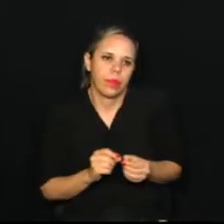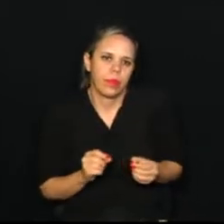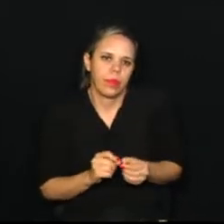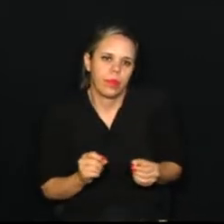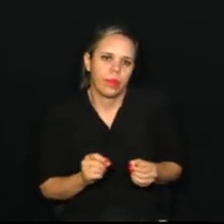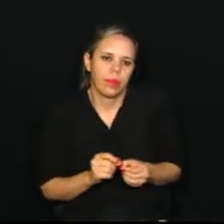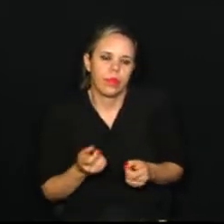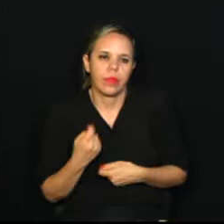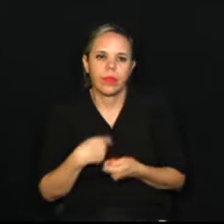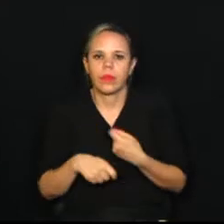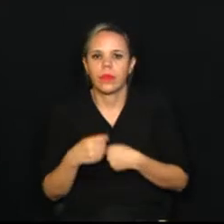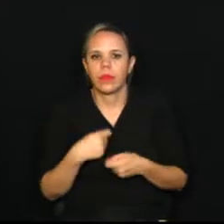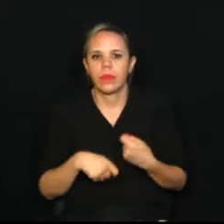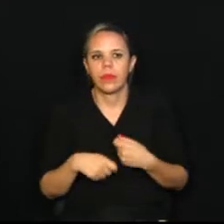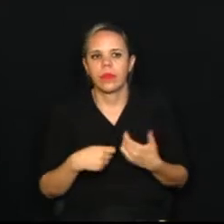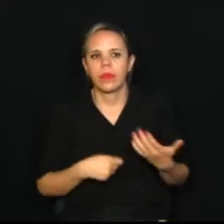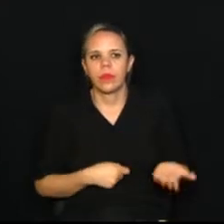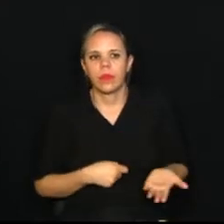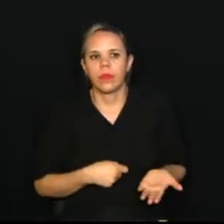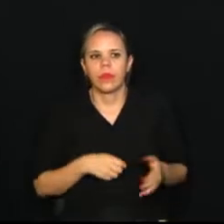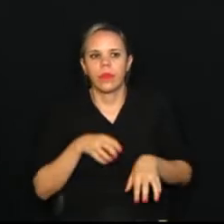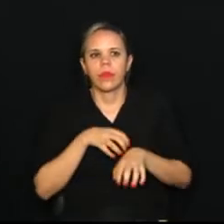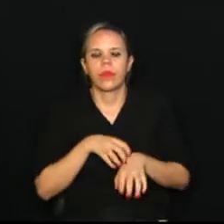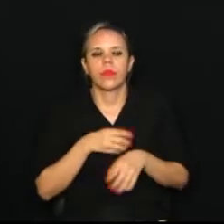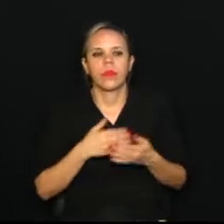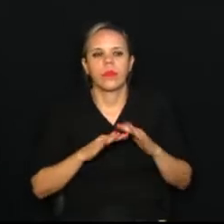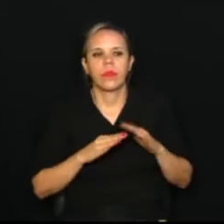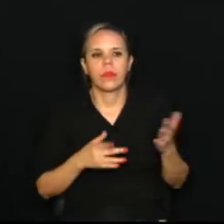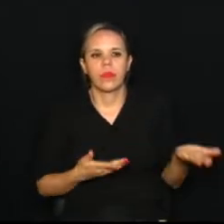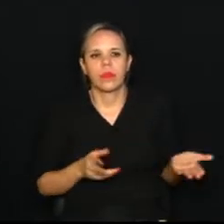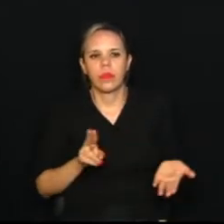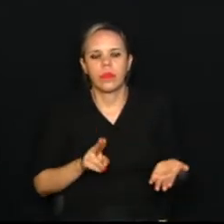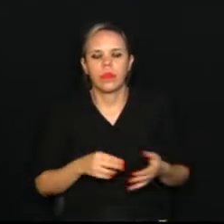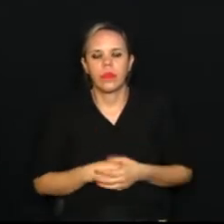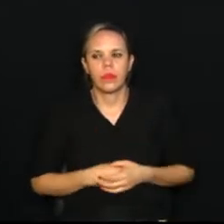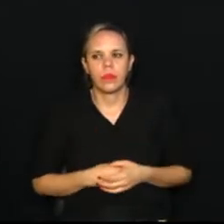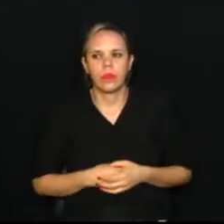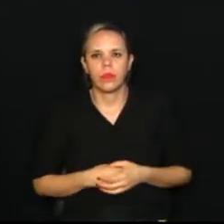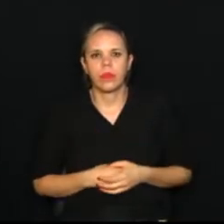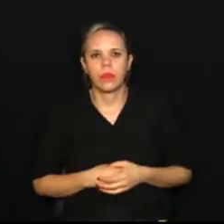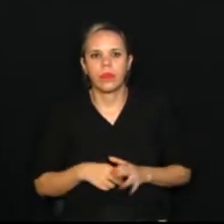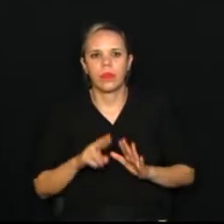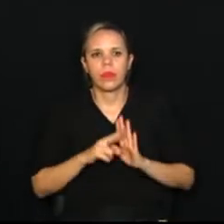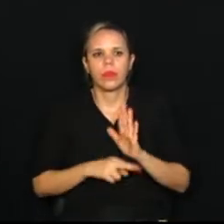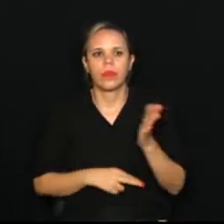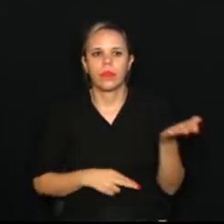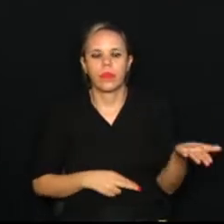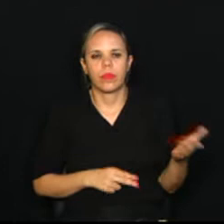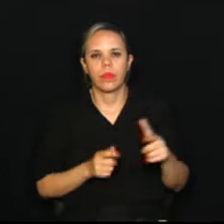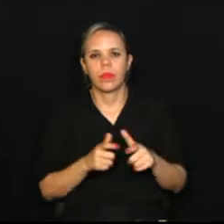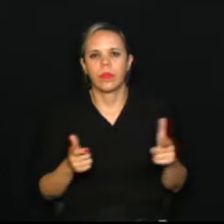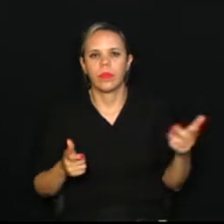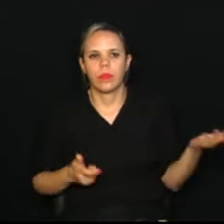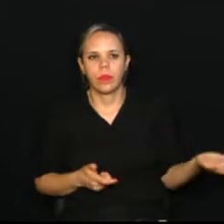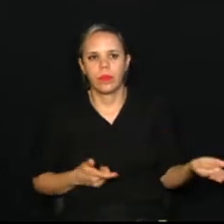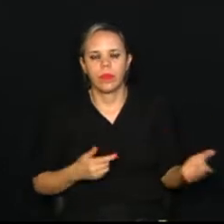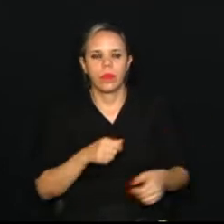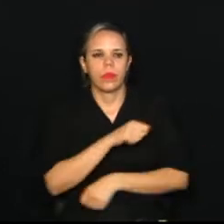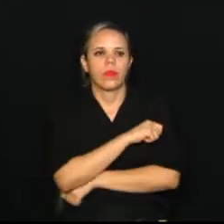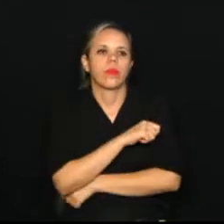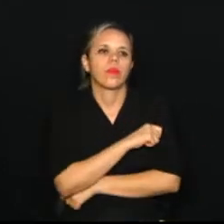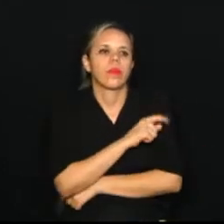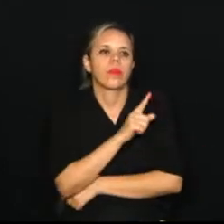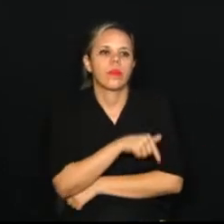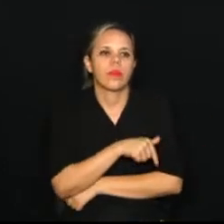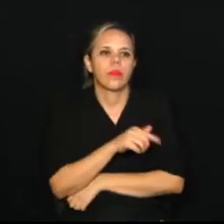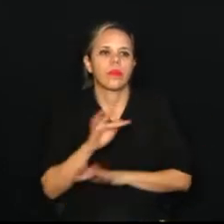uma administração disso e o transporte escolar, então, é utilizado. Mas, via de regra, grande parte dos estudantes e